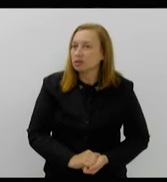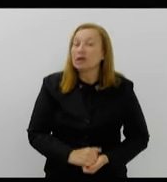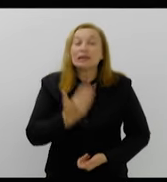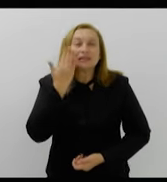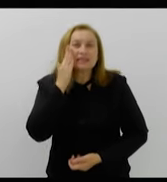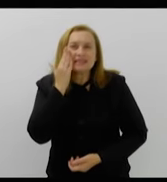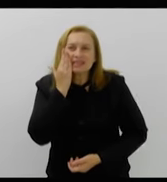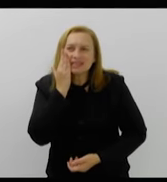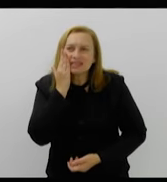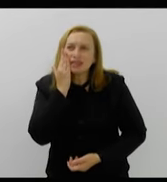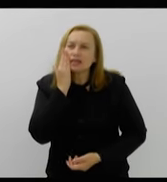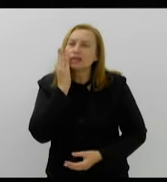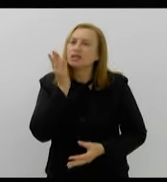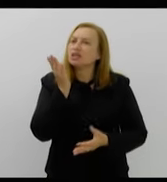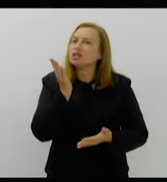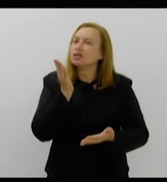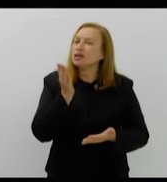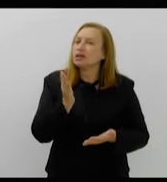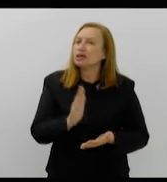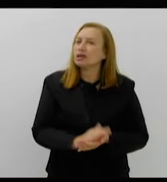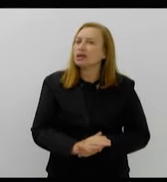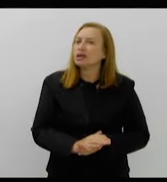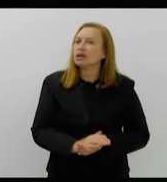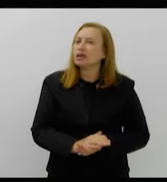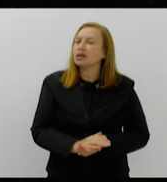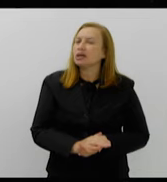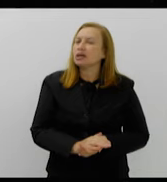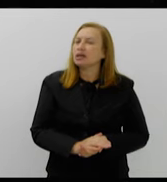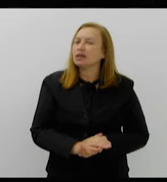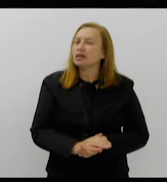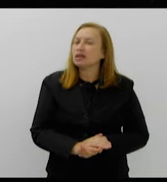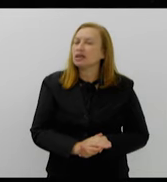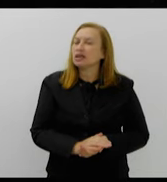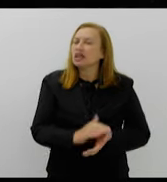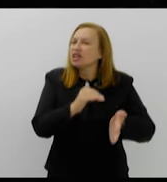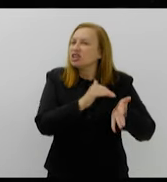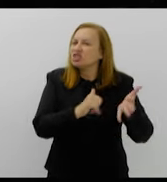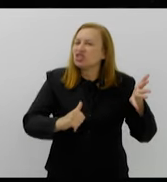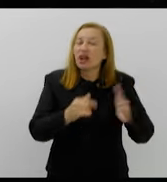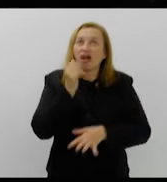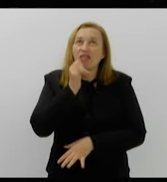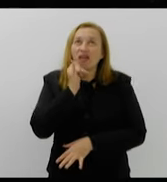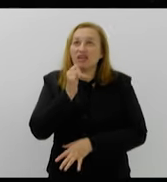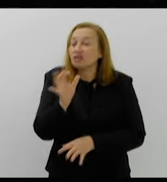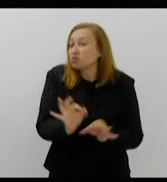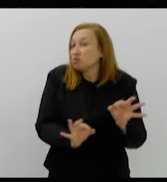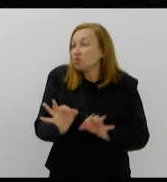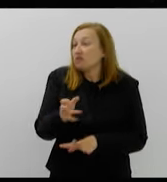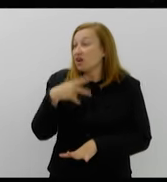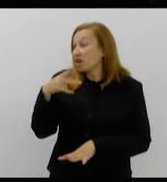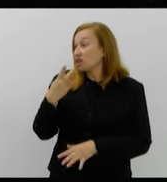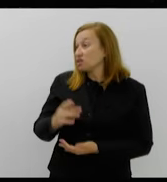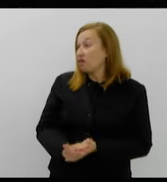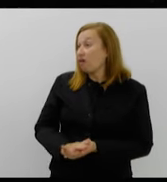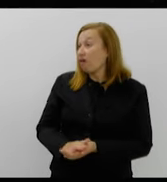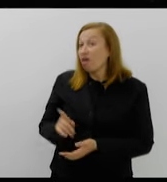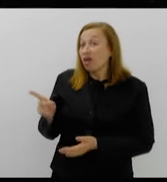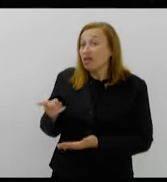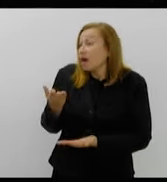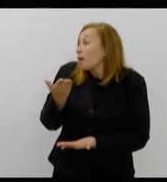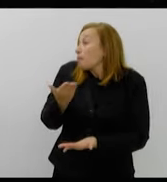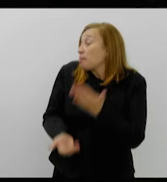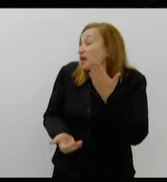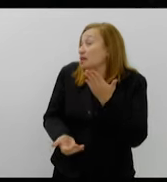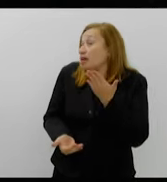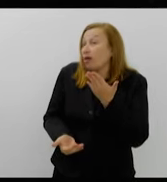entender e quebrar principalmente a narrativa dos planos dizendo que eles estavam tendo